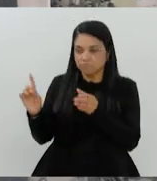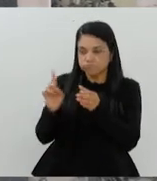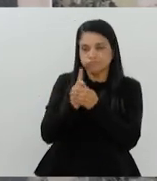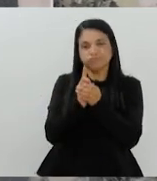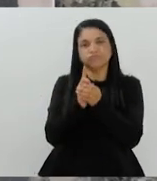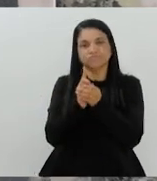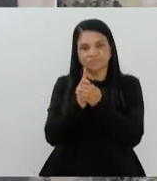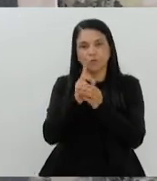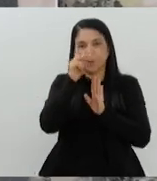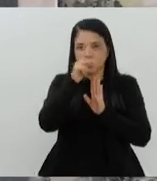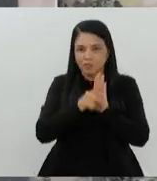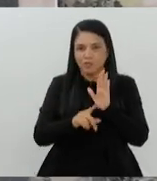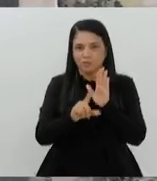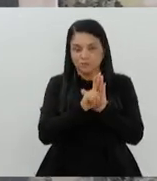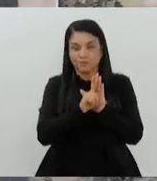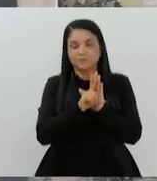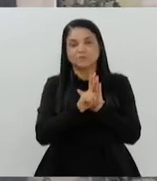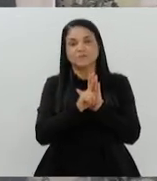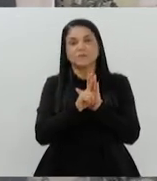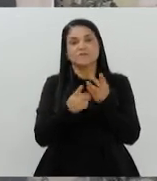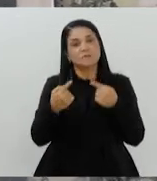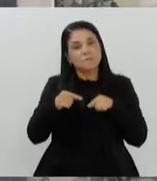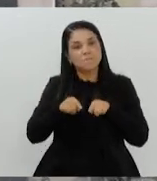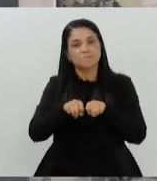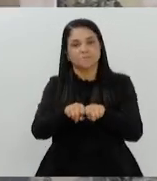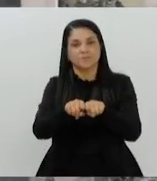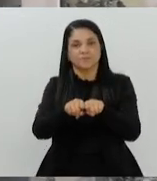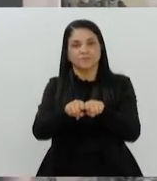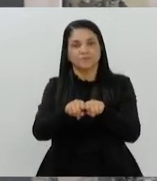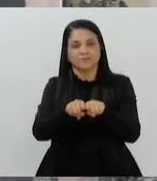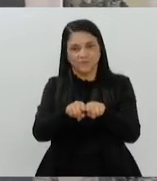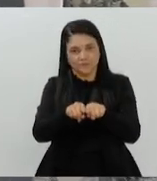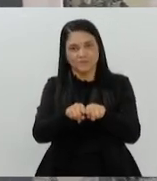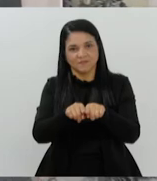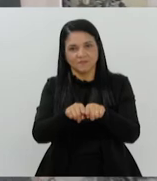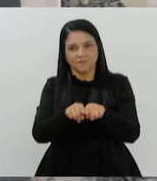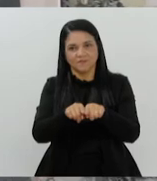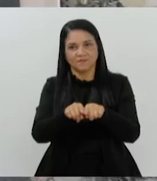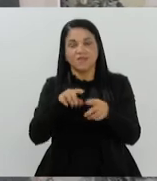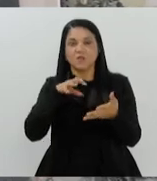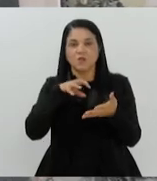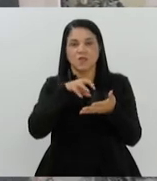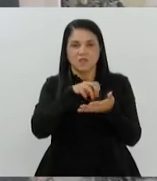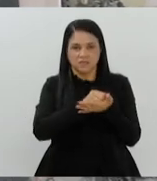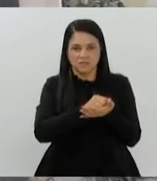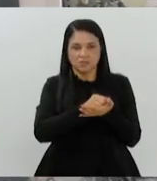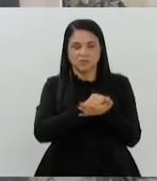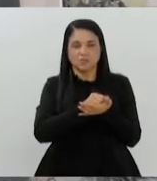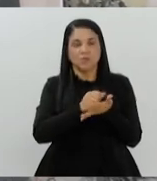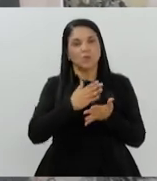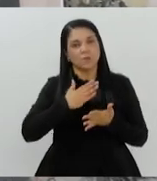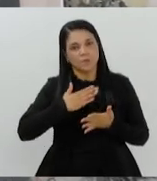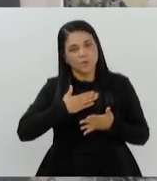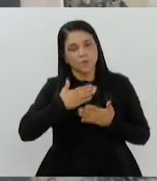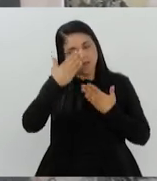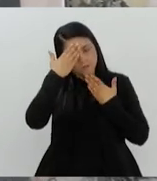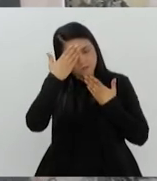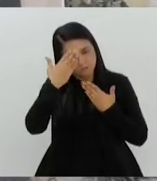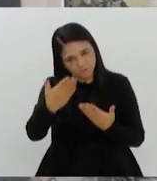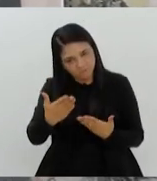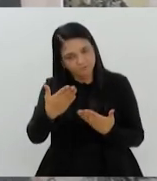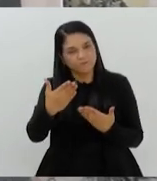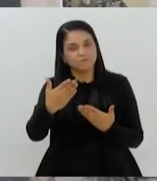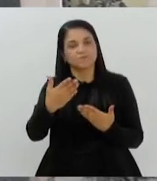dele. Então, nós fizemos essa parceria, a quem eu deixo aqui registrado os meus agradecimentos